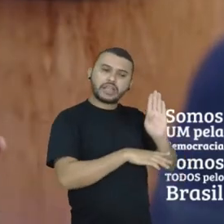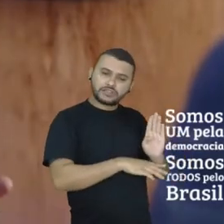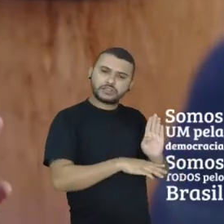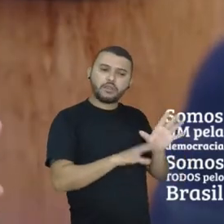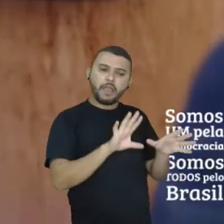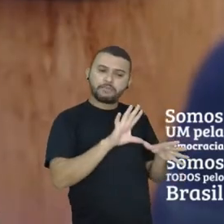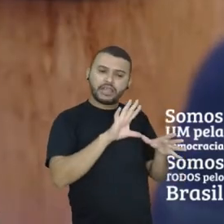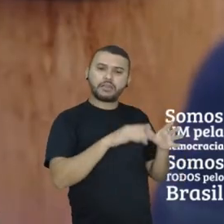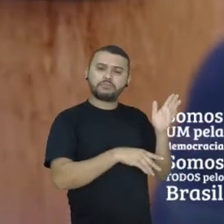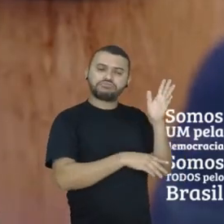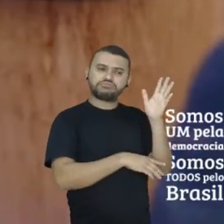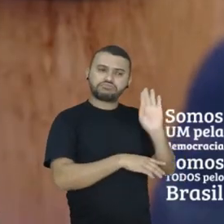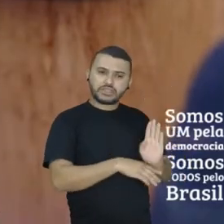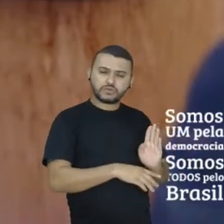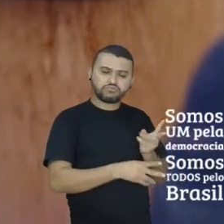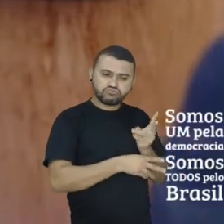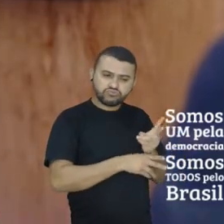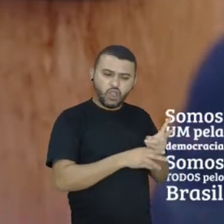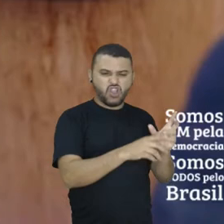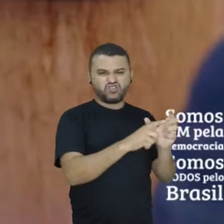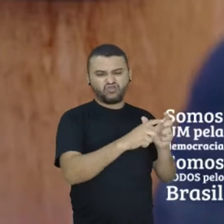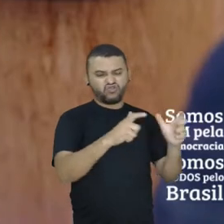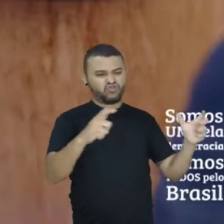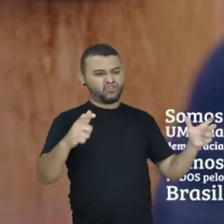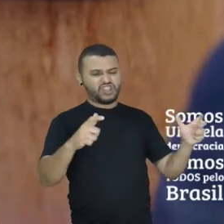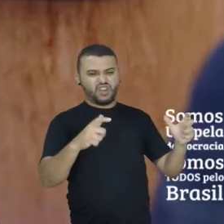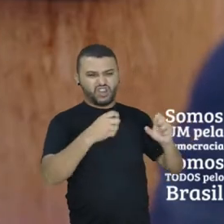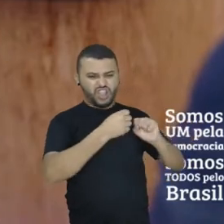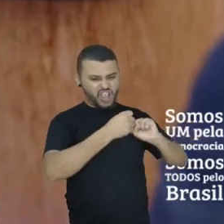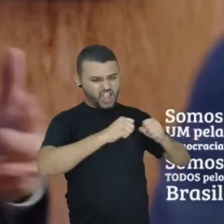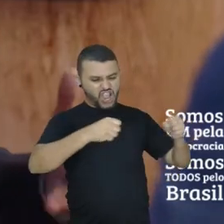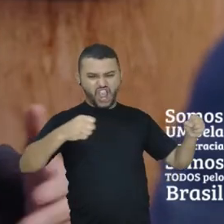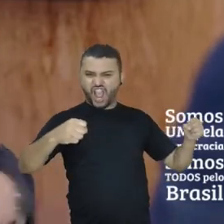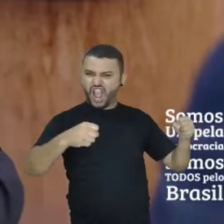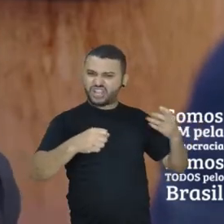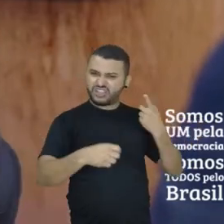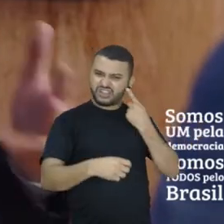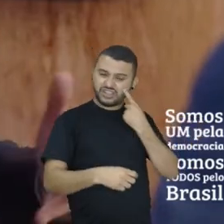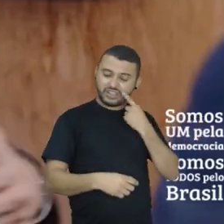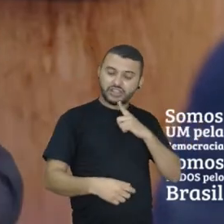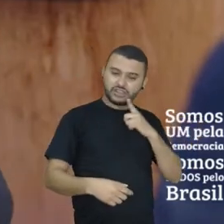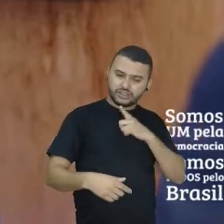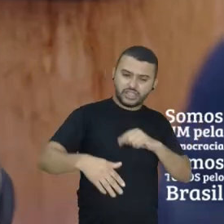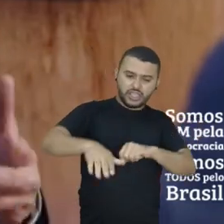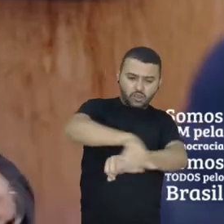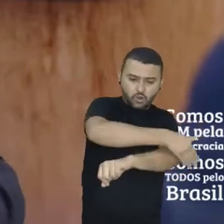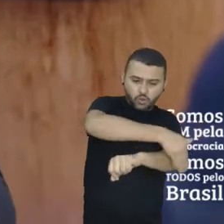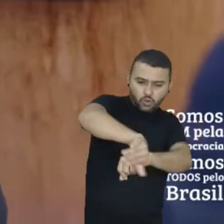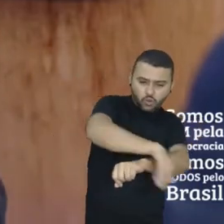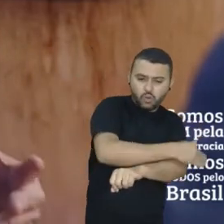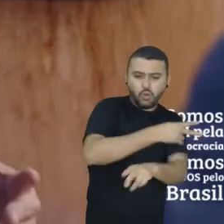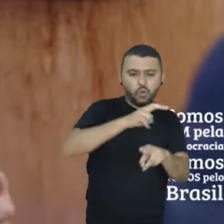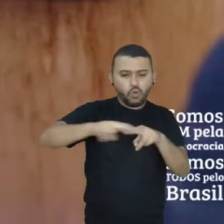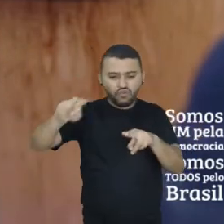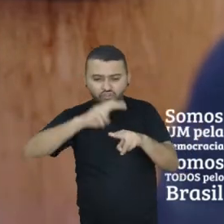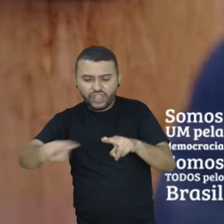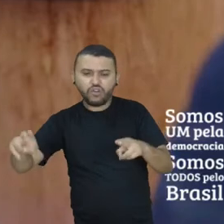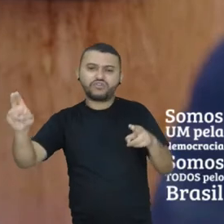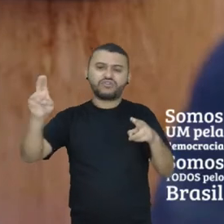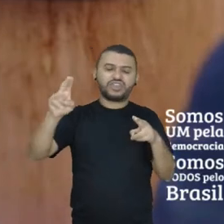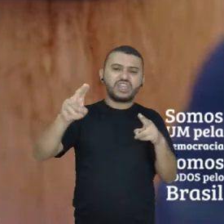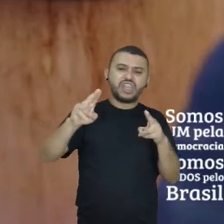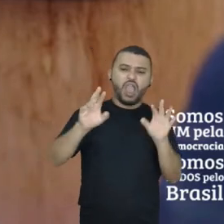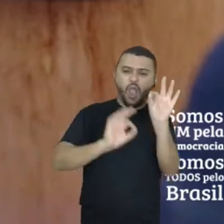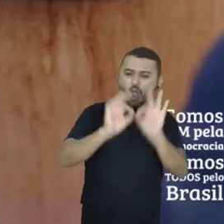país gigante. É o quinto maior do mundo em extensão. Você precisa ter hidrovia, ferrovia, rodovia, cruzar o país,